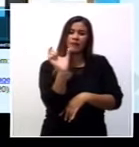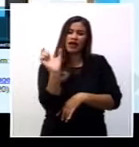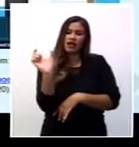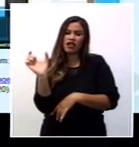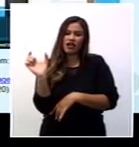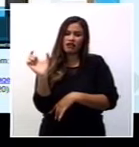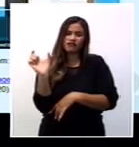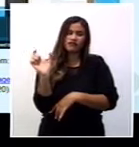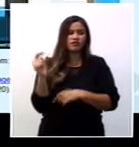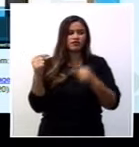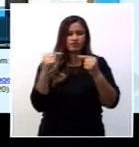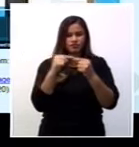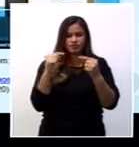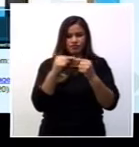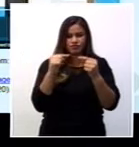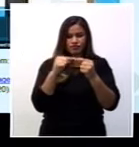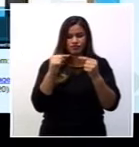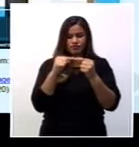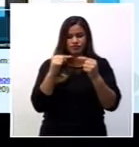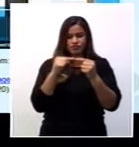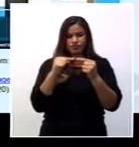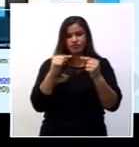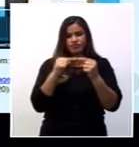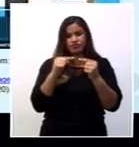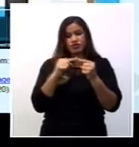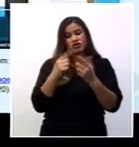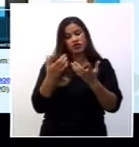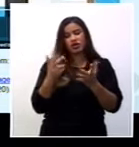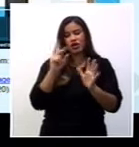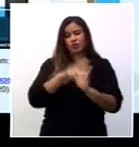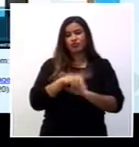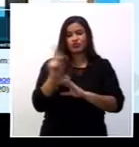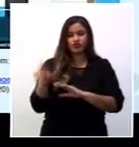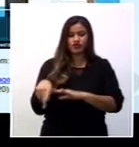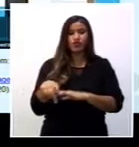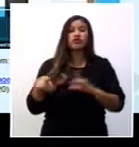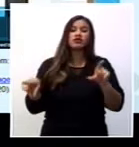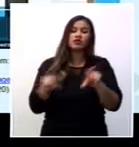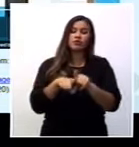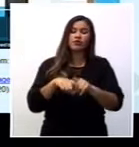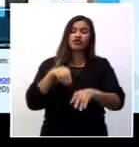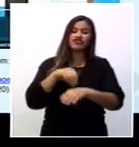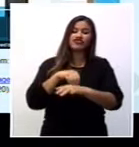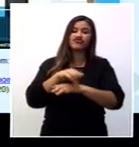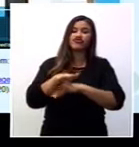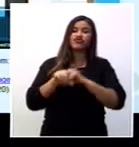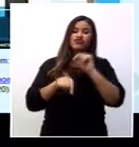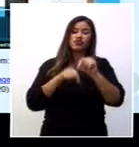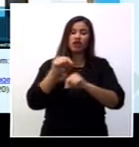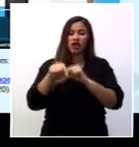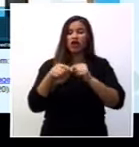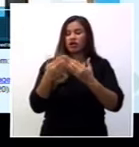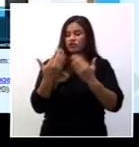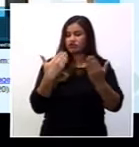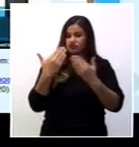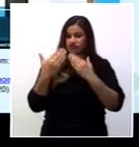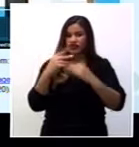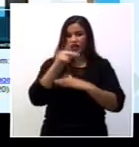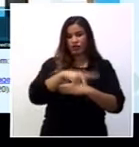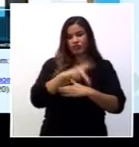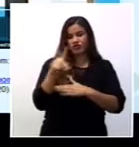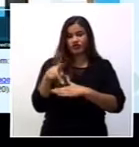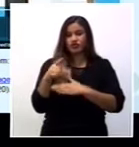o professor trouxe aí como contribuição, e fica a sugestão para você, né, conversar com o seu professor e aprofundar um